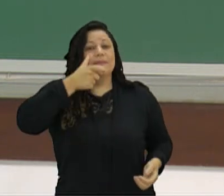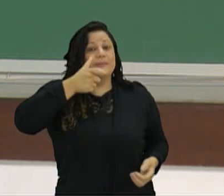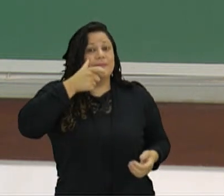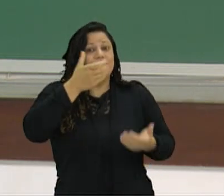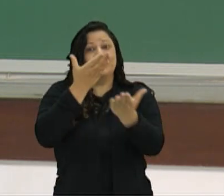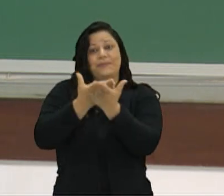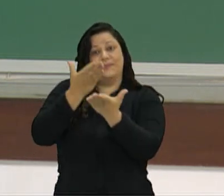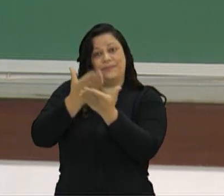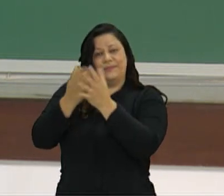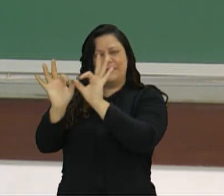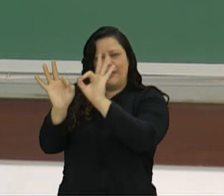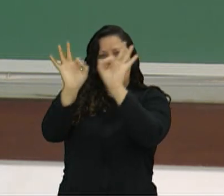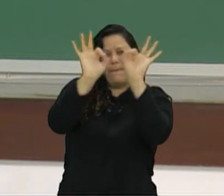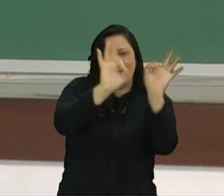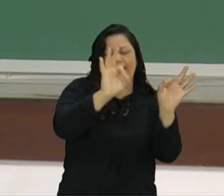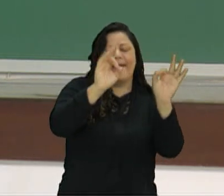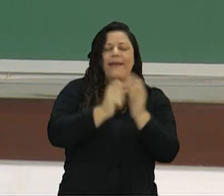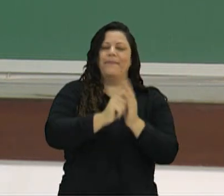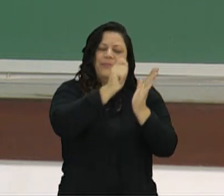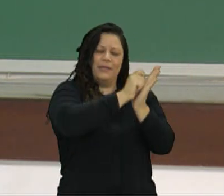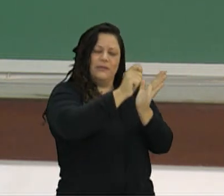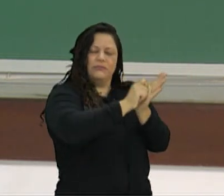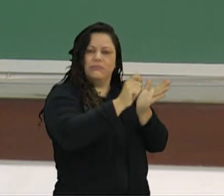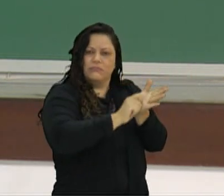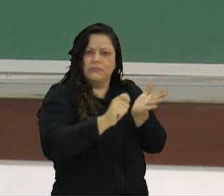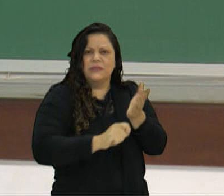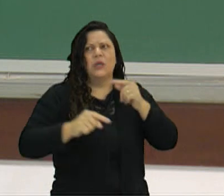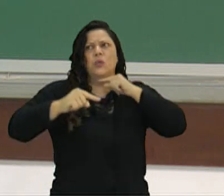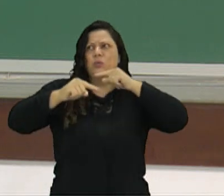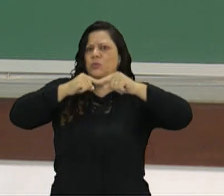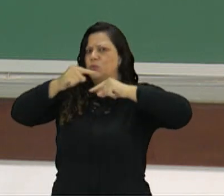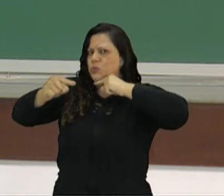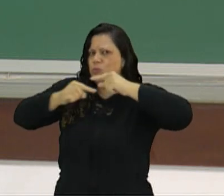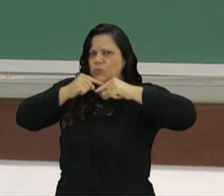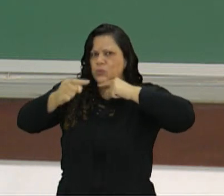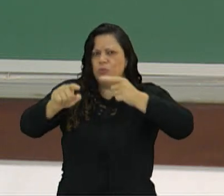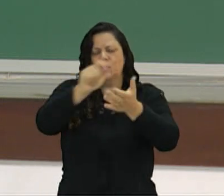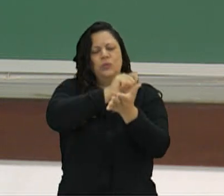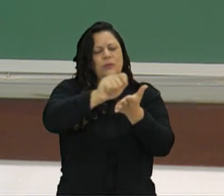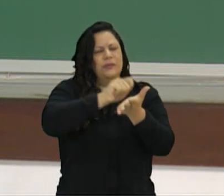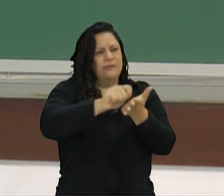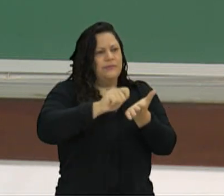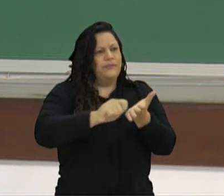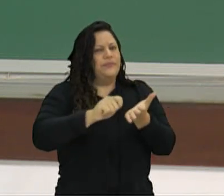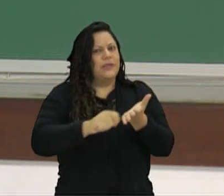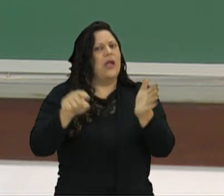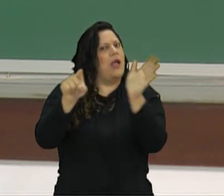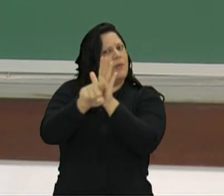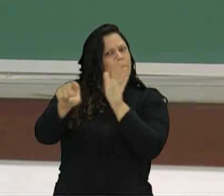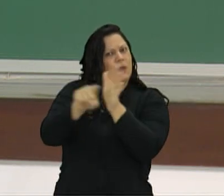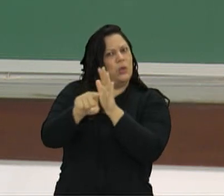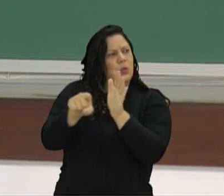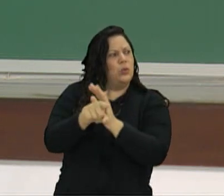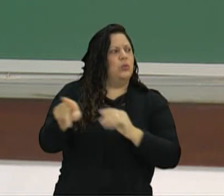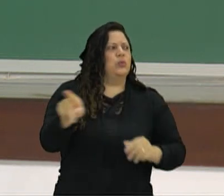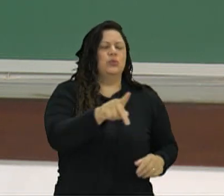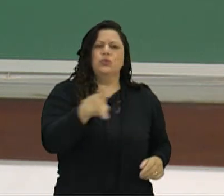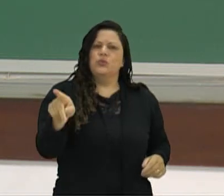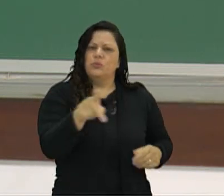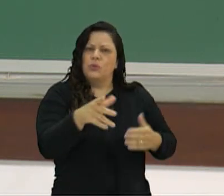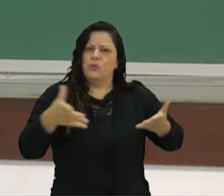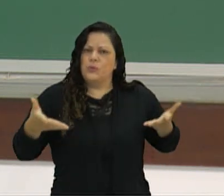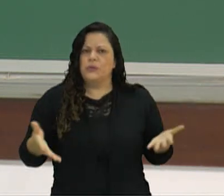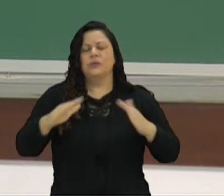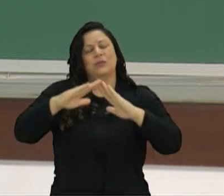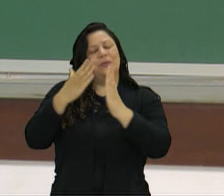as anotações necessárias, sempre que você tiver alguma dúvida, anote a dúvida, pergunte para o seu professor lá na escola